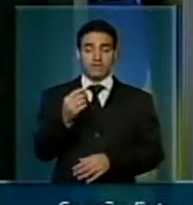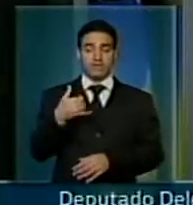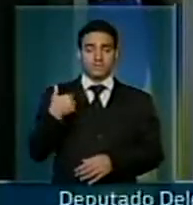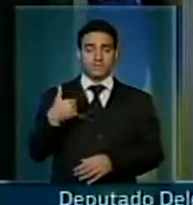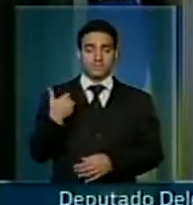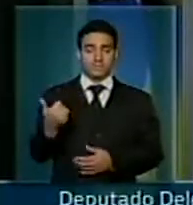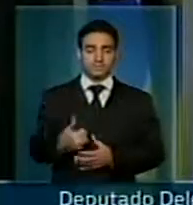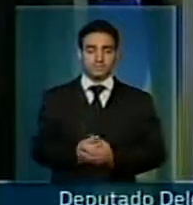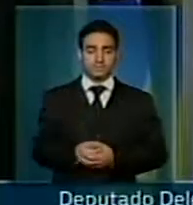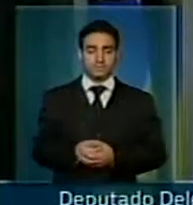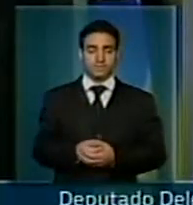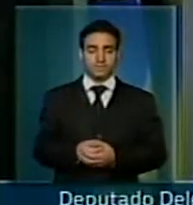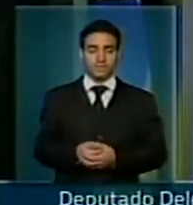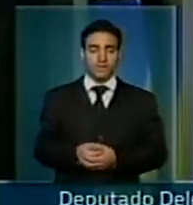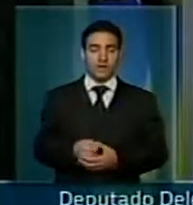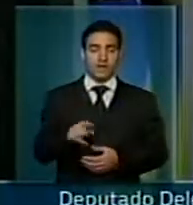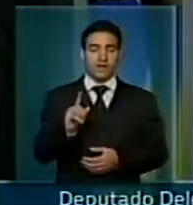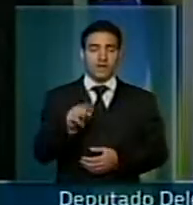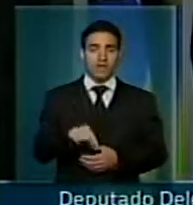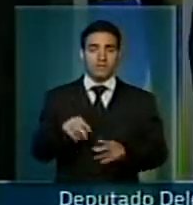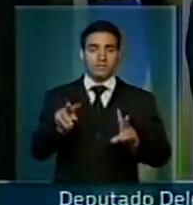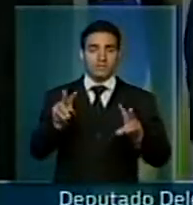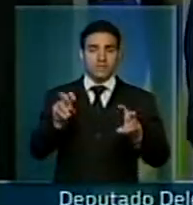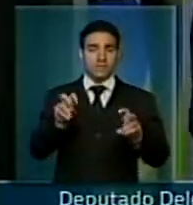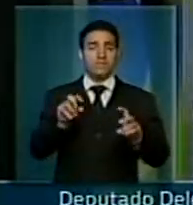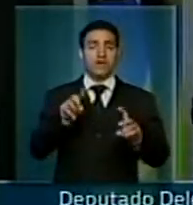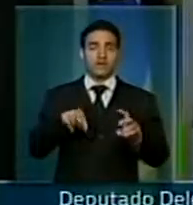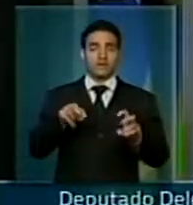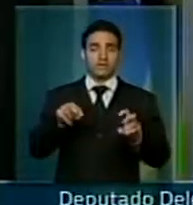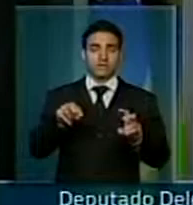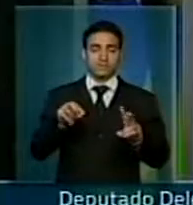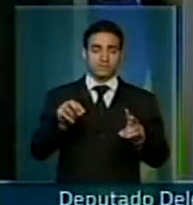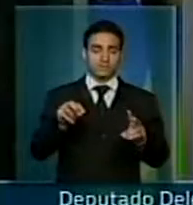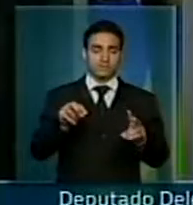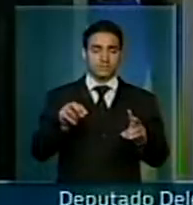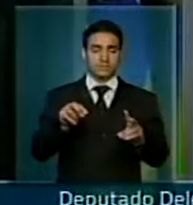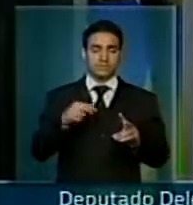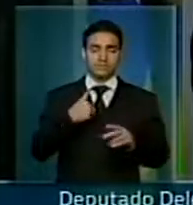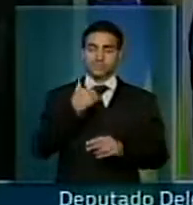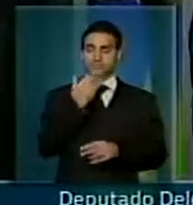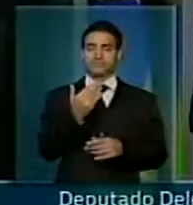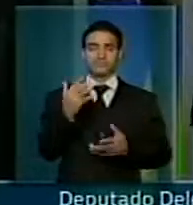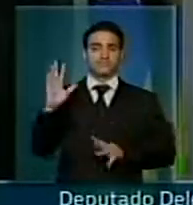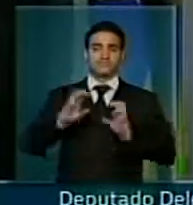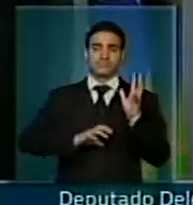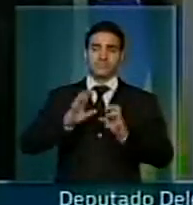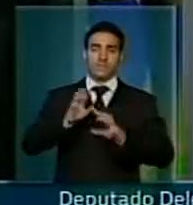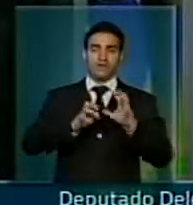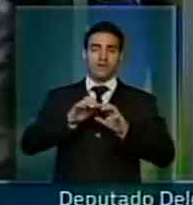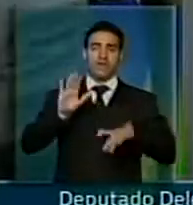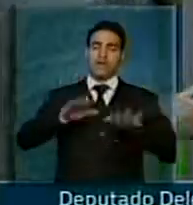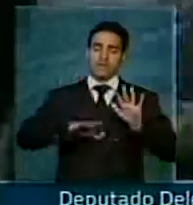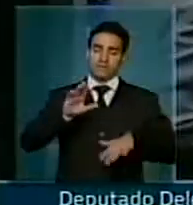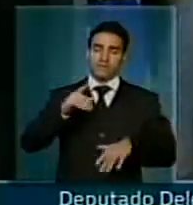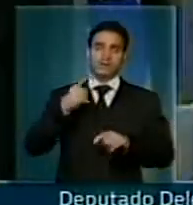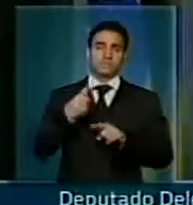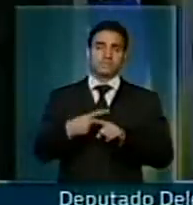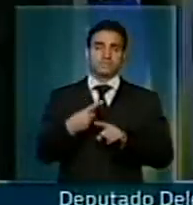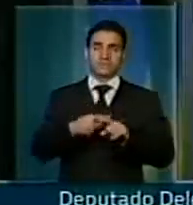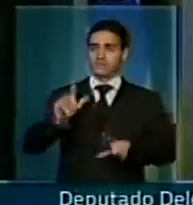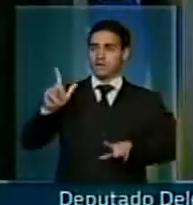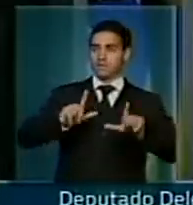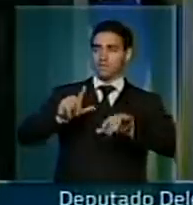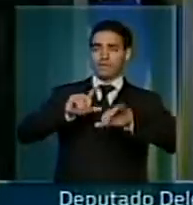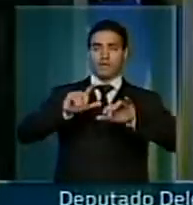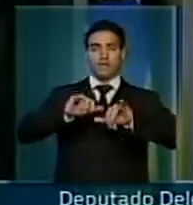anos. Esse é um tema, esse é um assunto, e não as intrigas, muitas das vezes, levadas pela grande